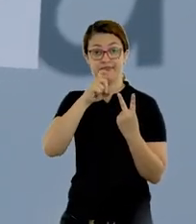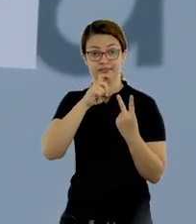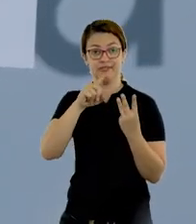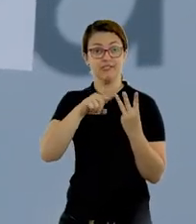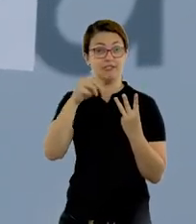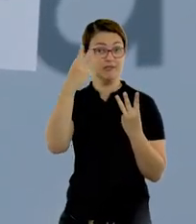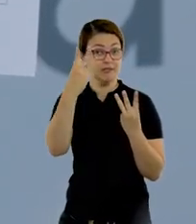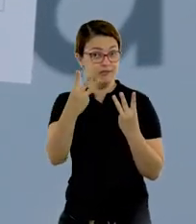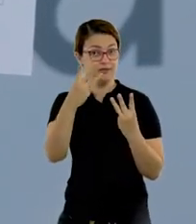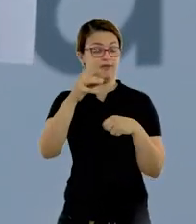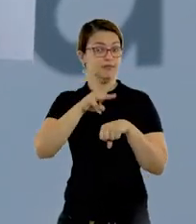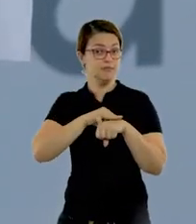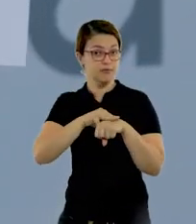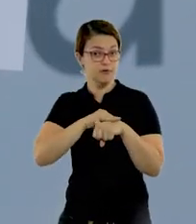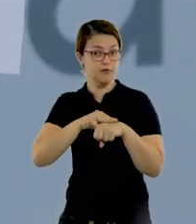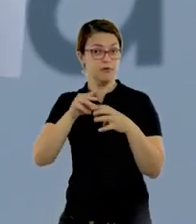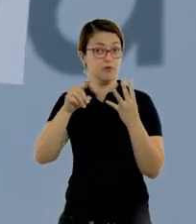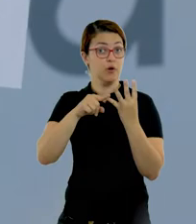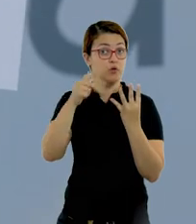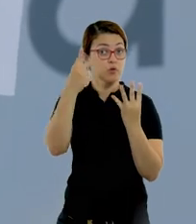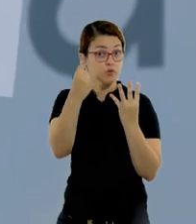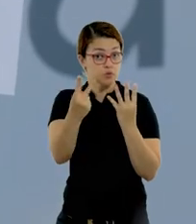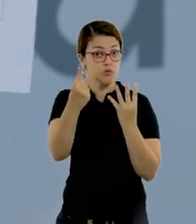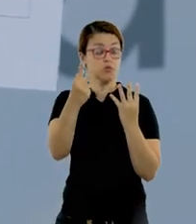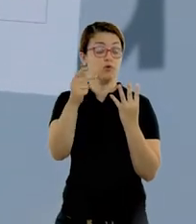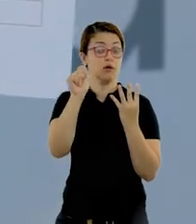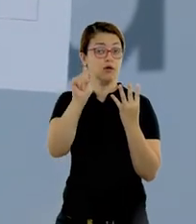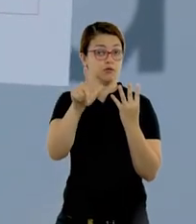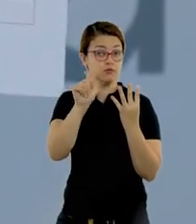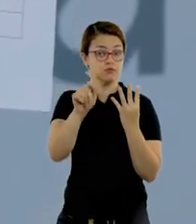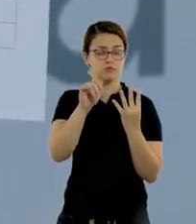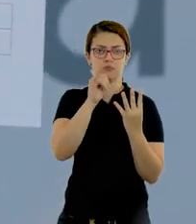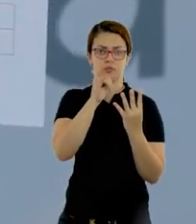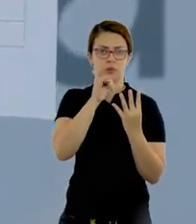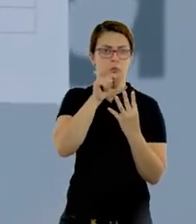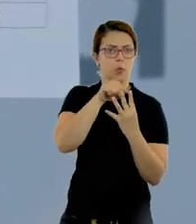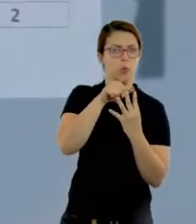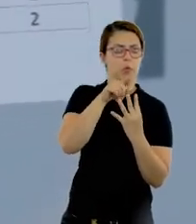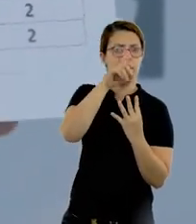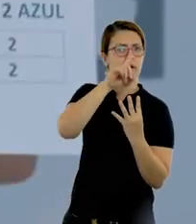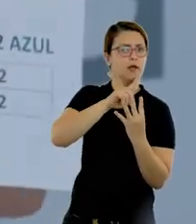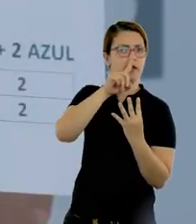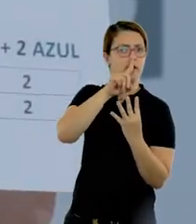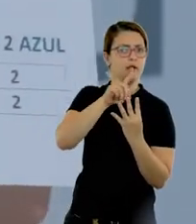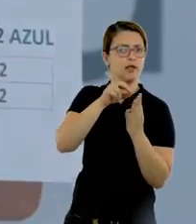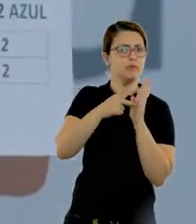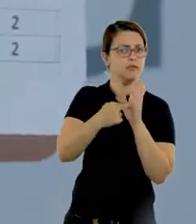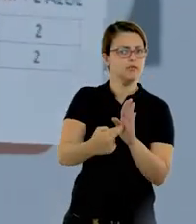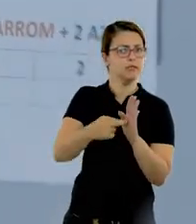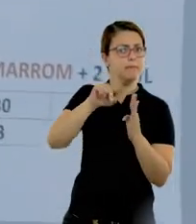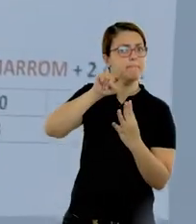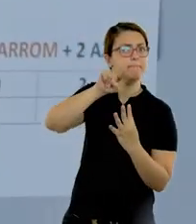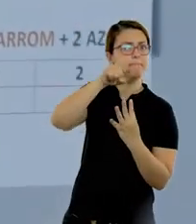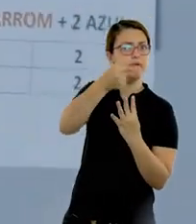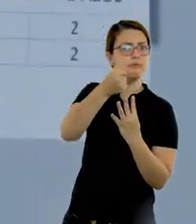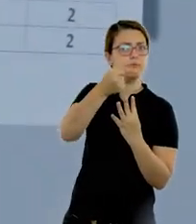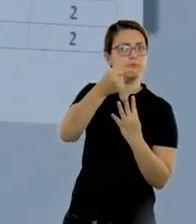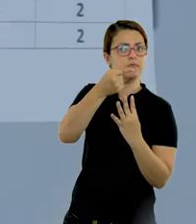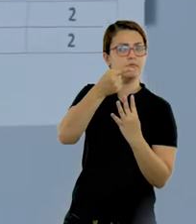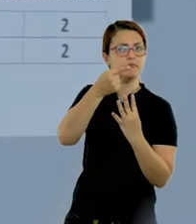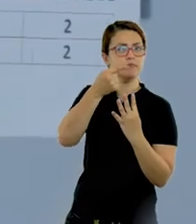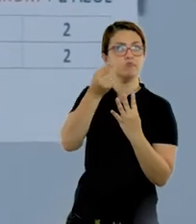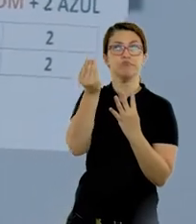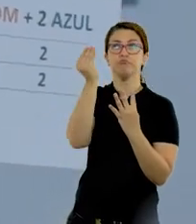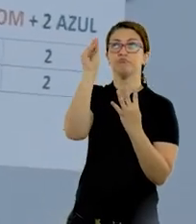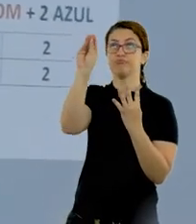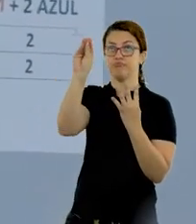verdes, três marrom e duas azuis. Se eu tenho uma amarela, eu já sei que a primeira representa 1000. Então, eu